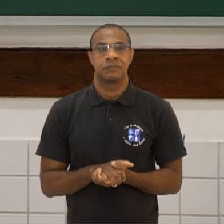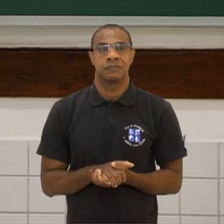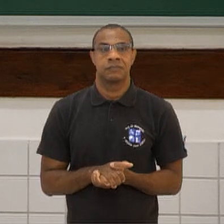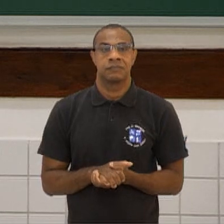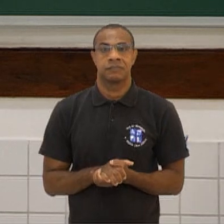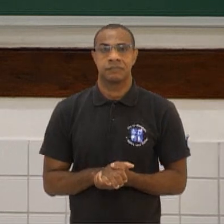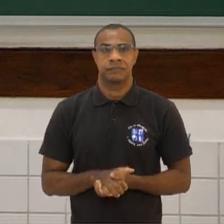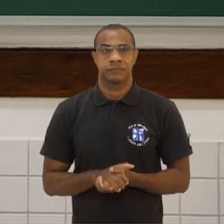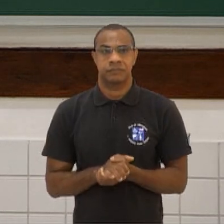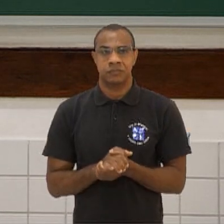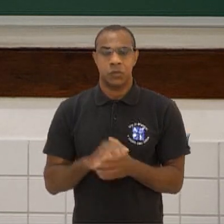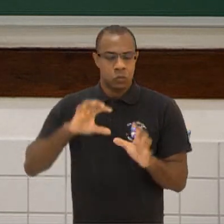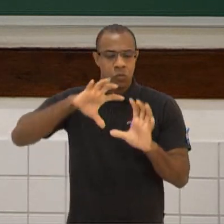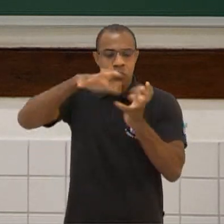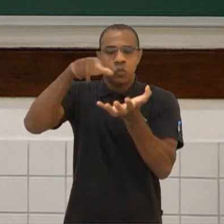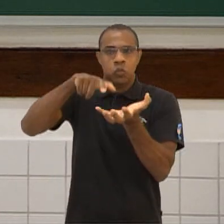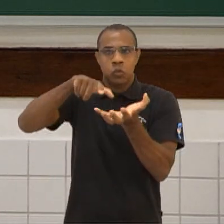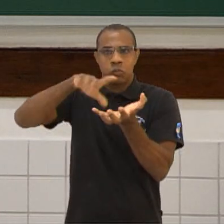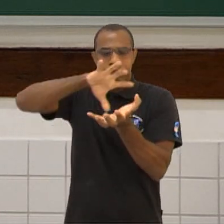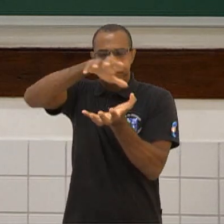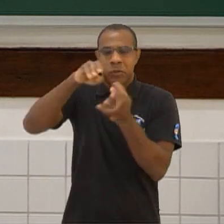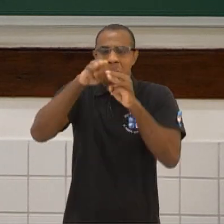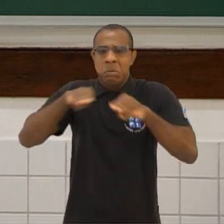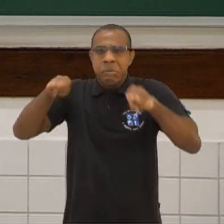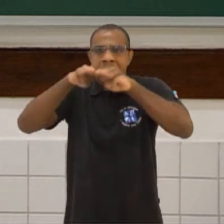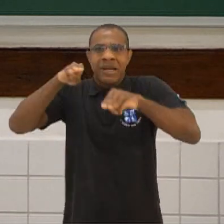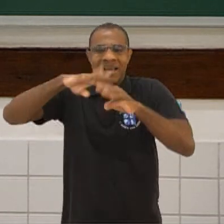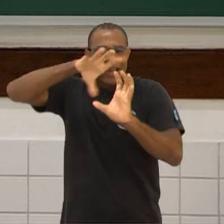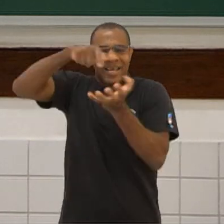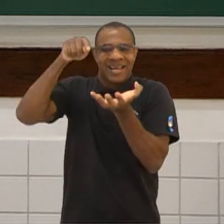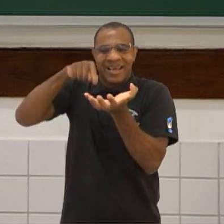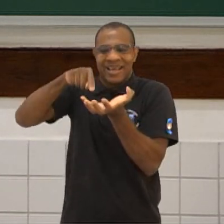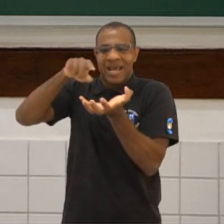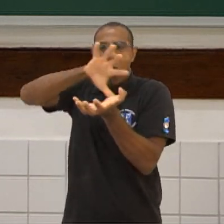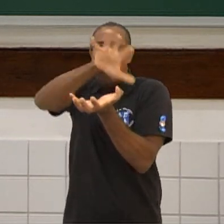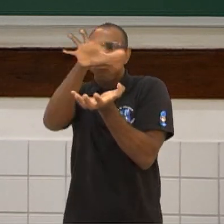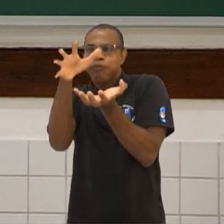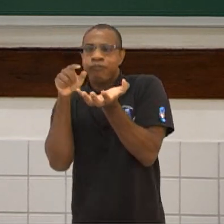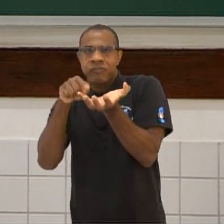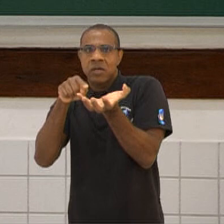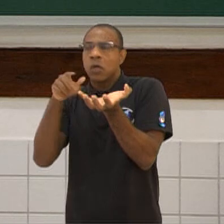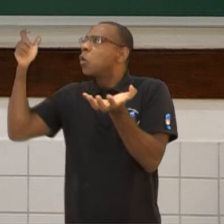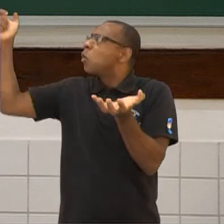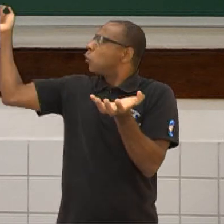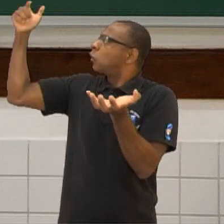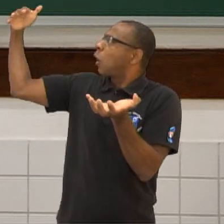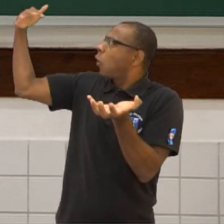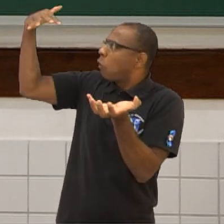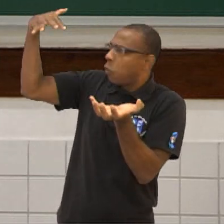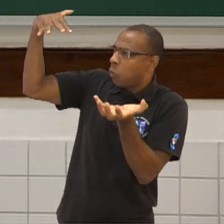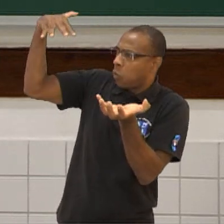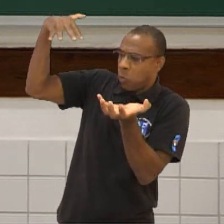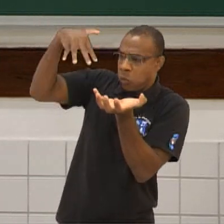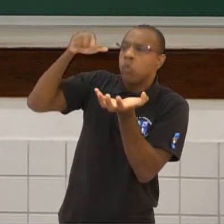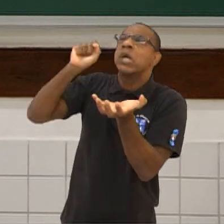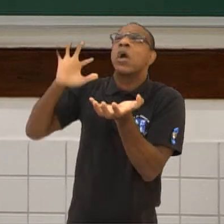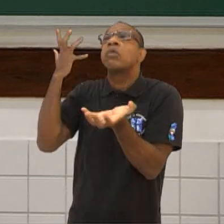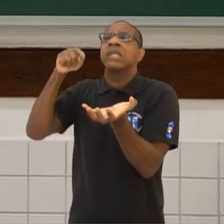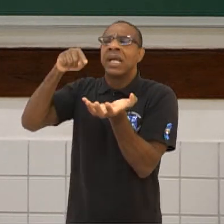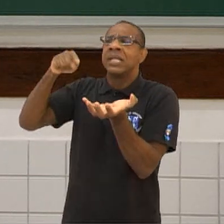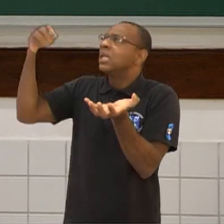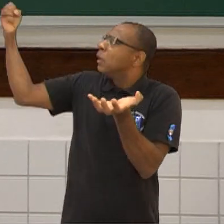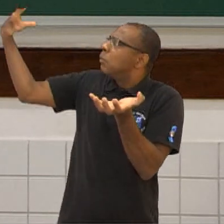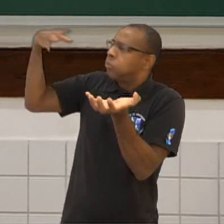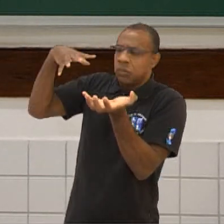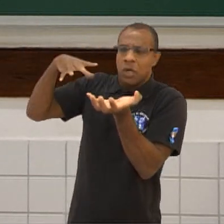Esse campo magnético da Terra, essa magnetosfera, né? Essas partículas que vêm do Sol, o que acontece com elas quando elas chegam nesse campo magnético?